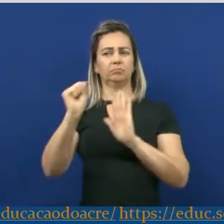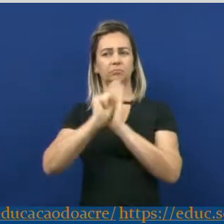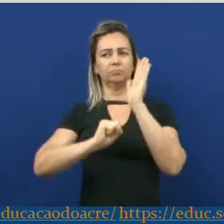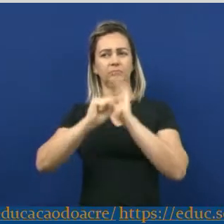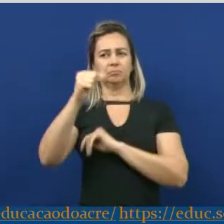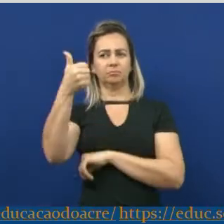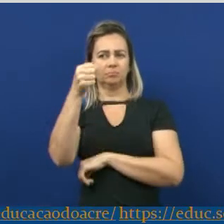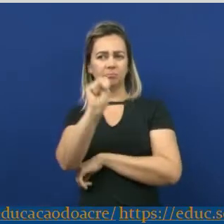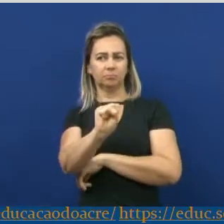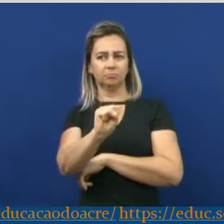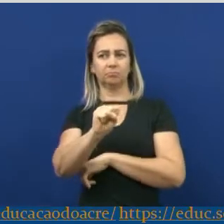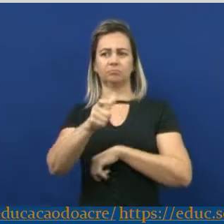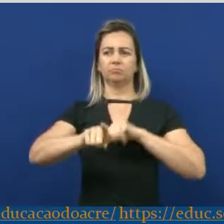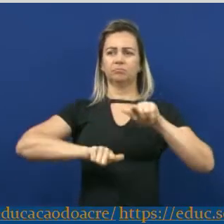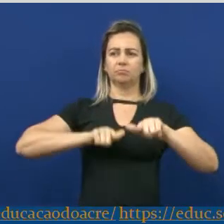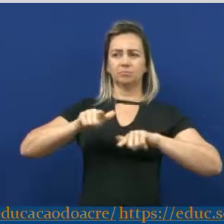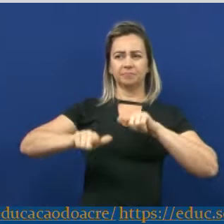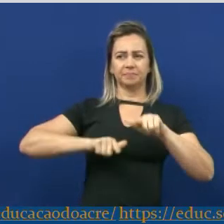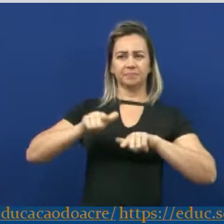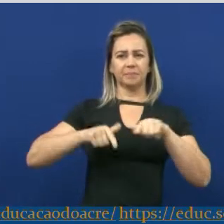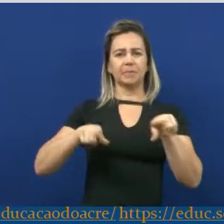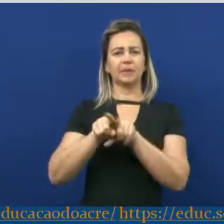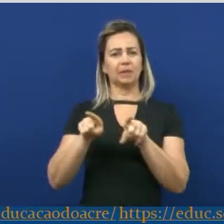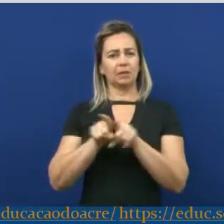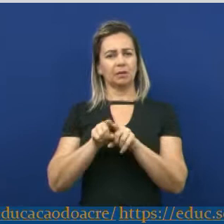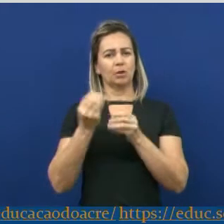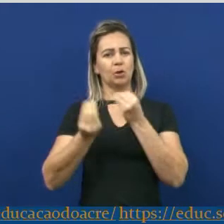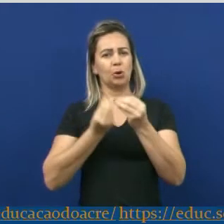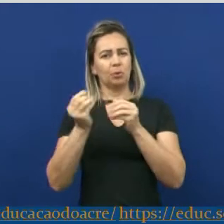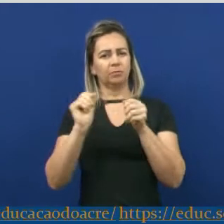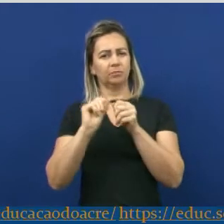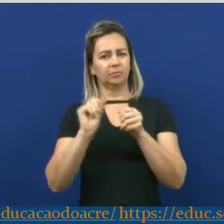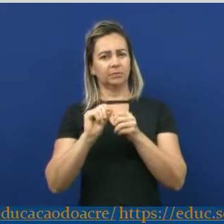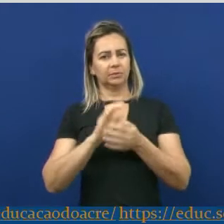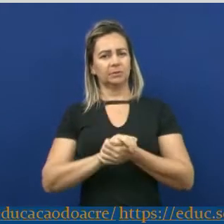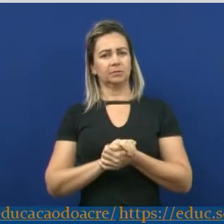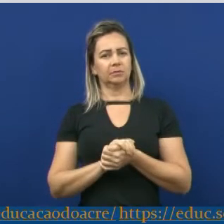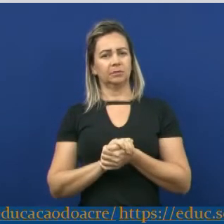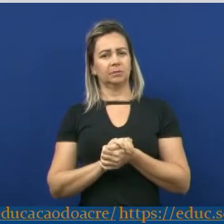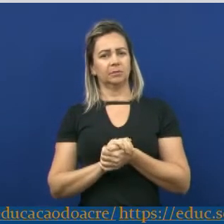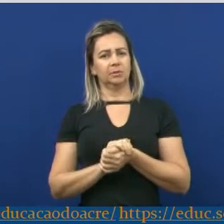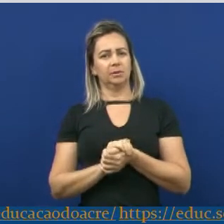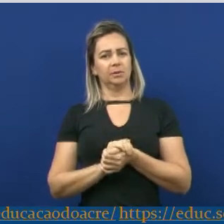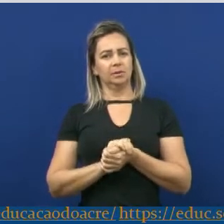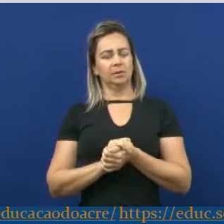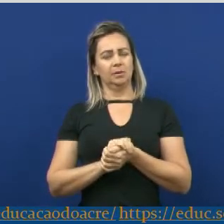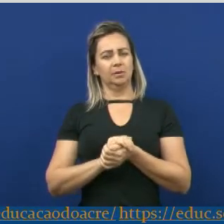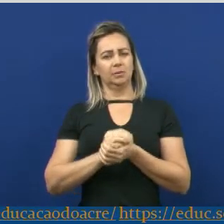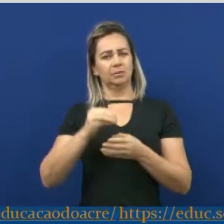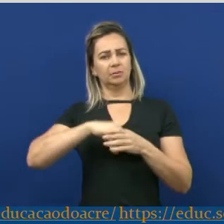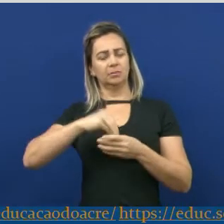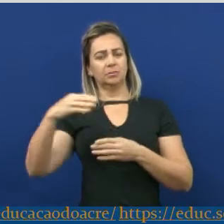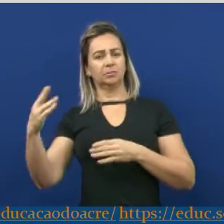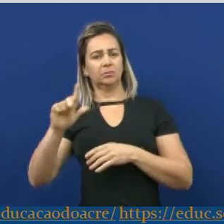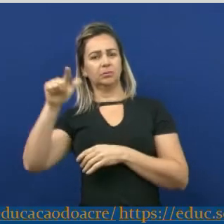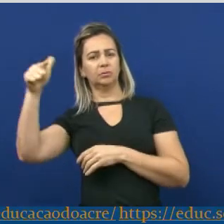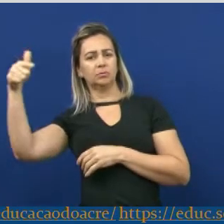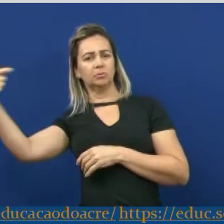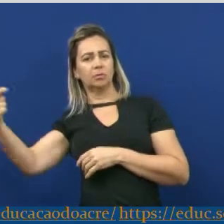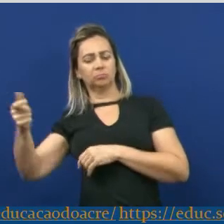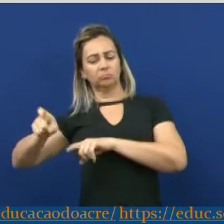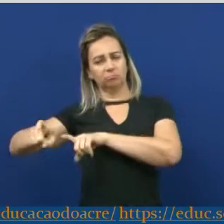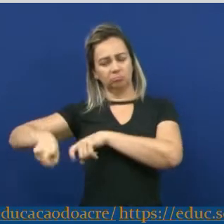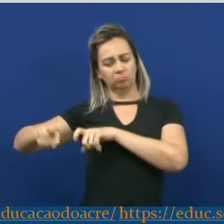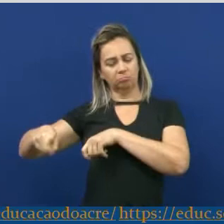XVIII, os trabalhadores eles vão sair do meio rural e adentrar